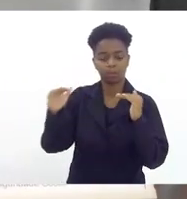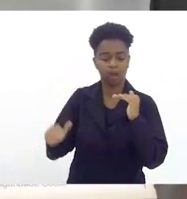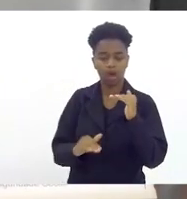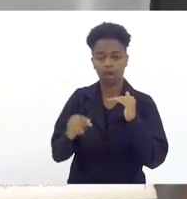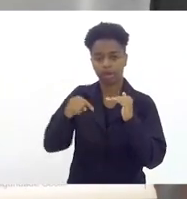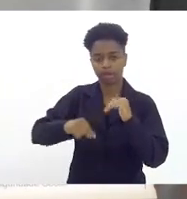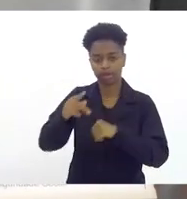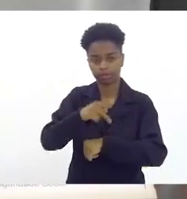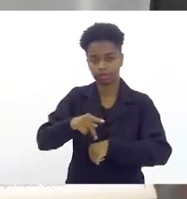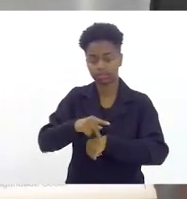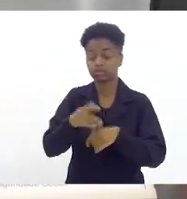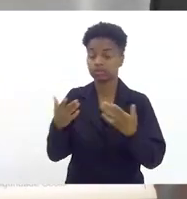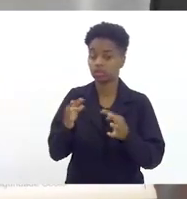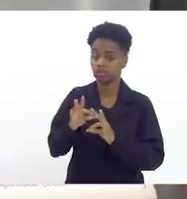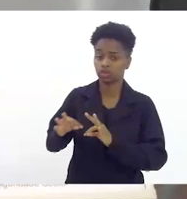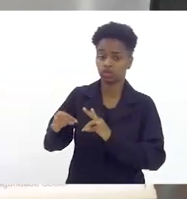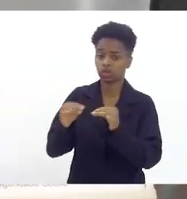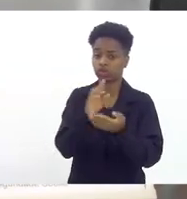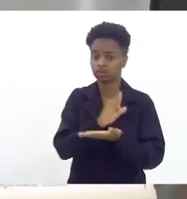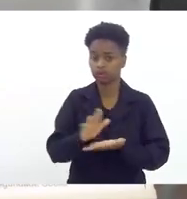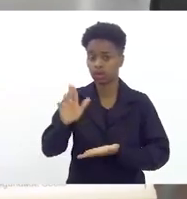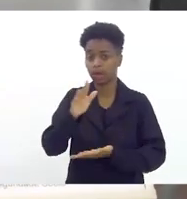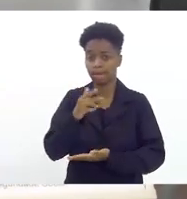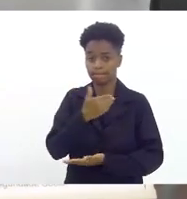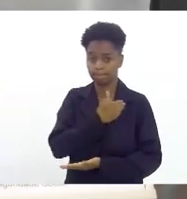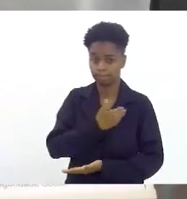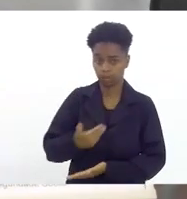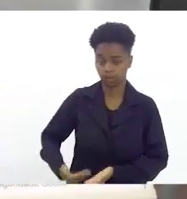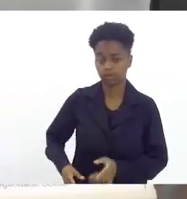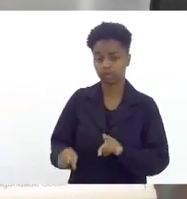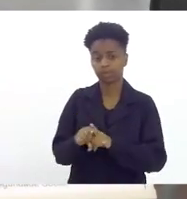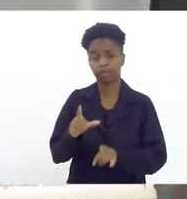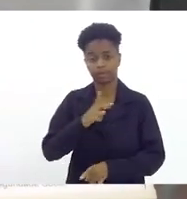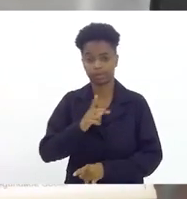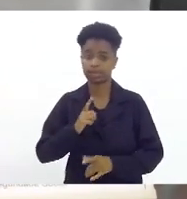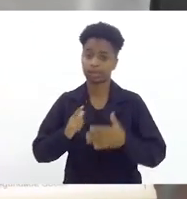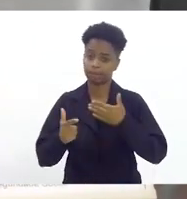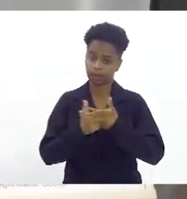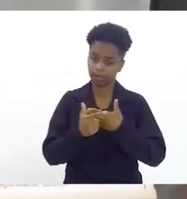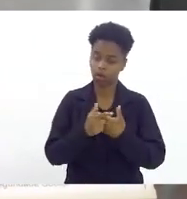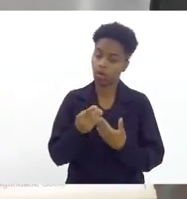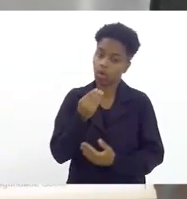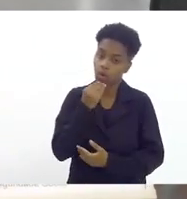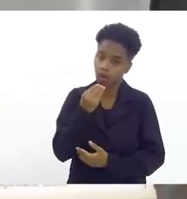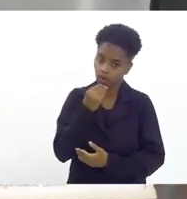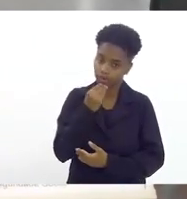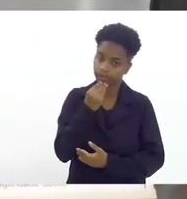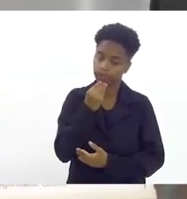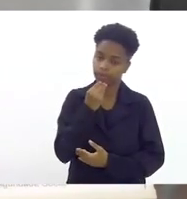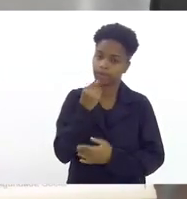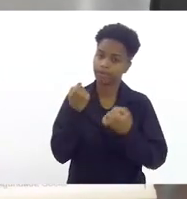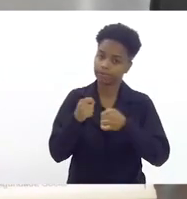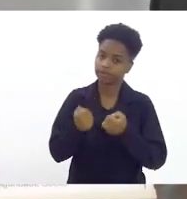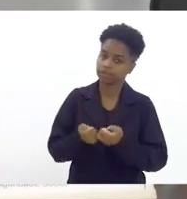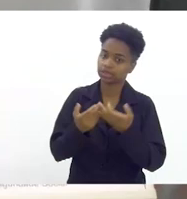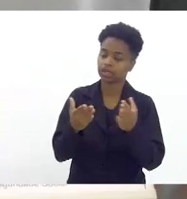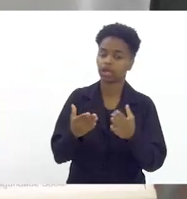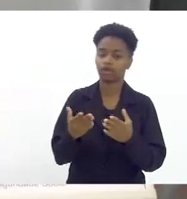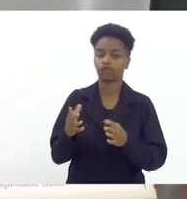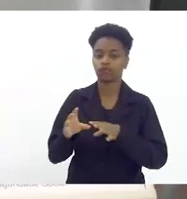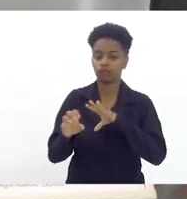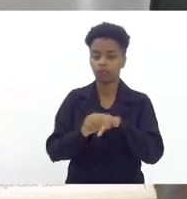do país as Universidades todas elas públicas e privadas tem esse papel né obviamente entregando formação de qualidade